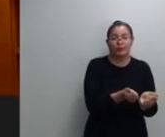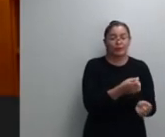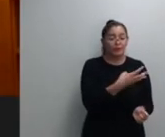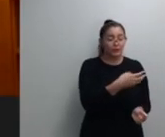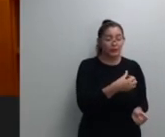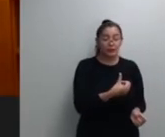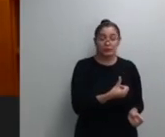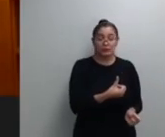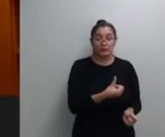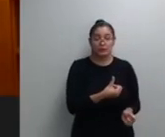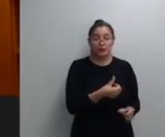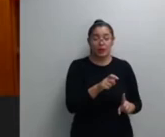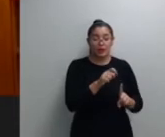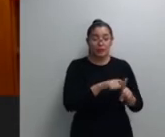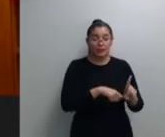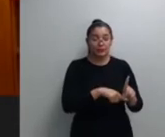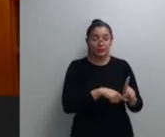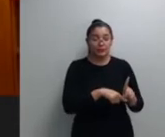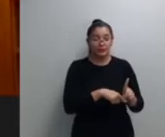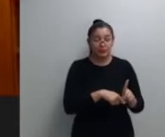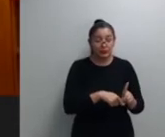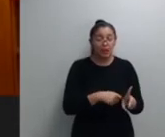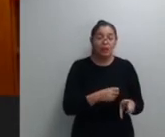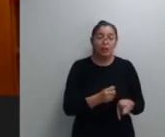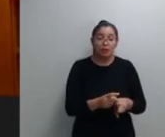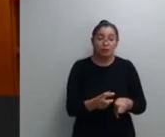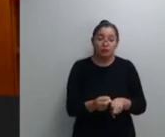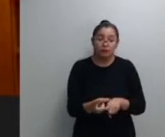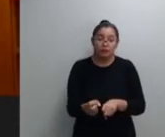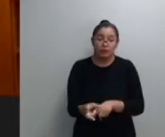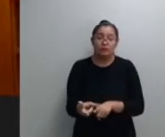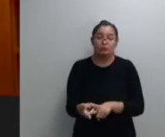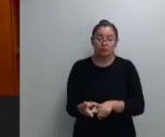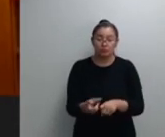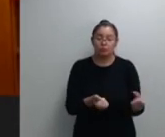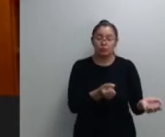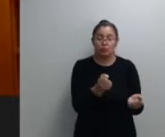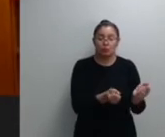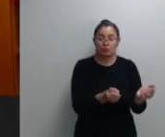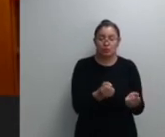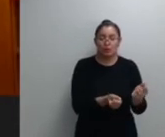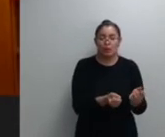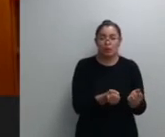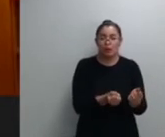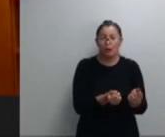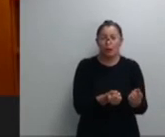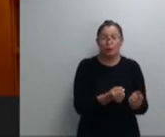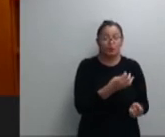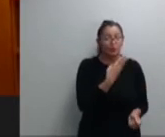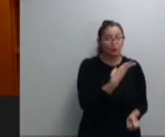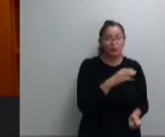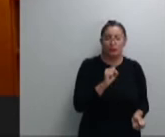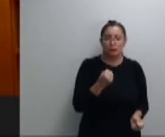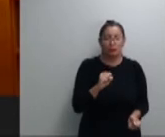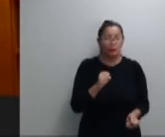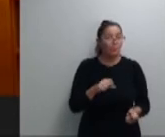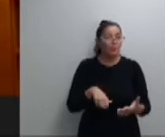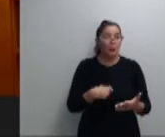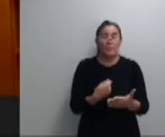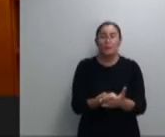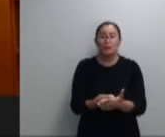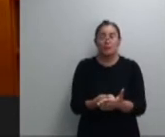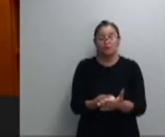antes, portanto, do fim do acreditamento da depreciação mensal de 48 meses prevista no prazo